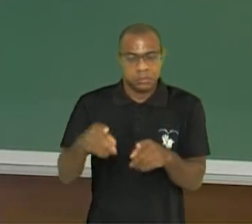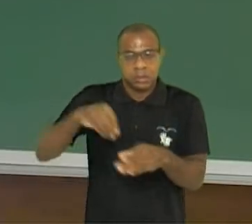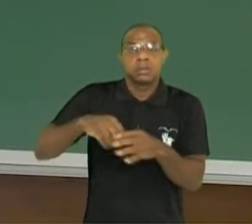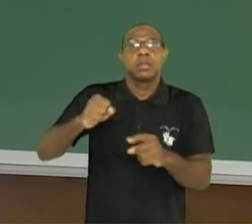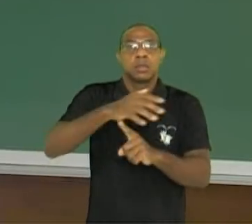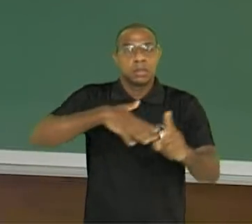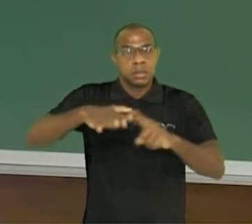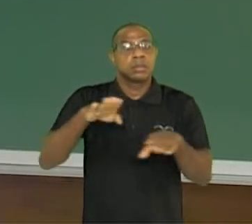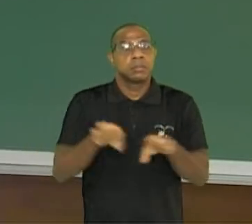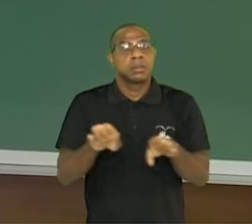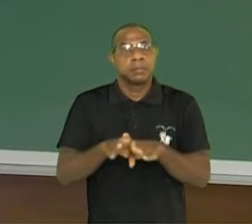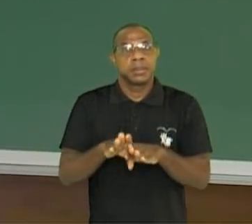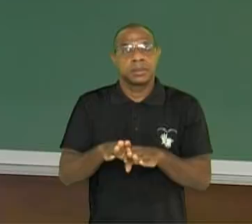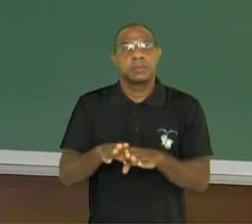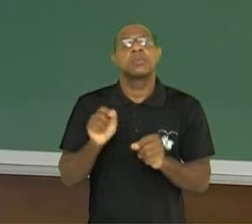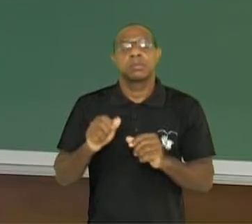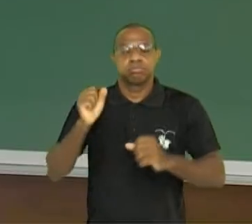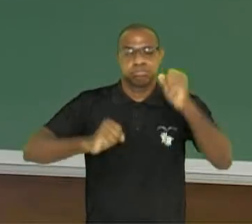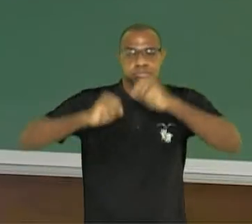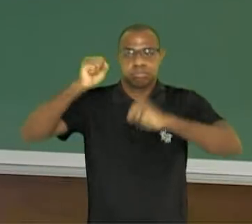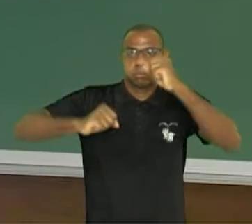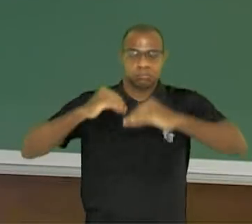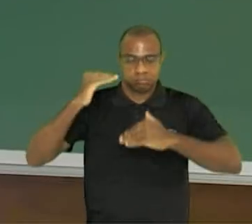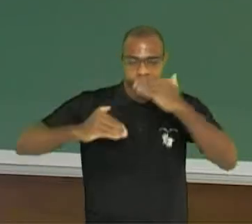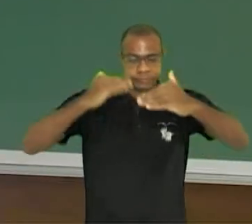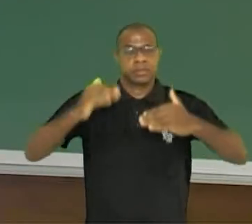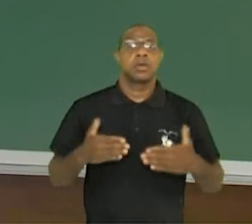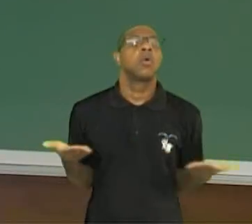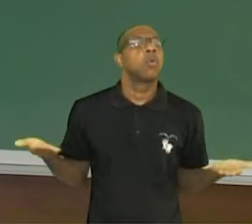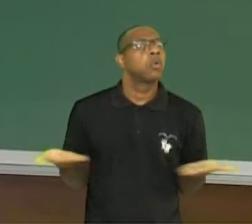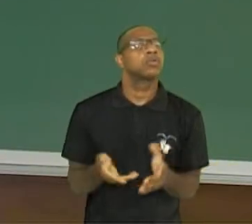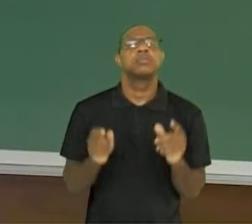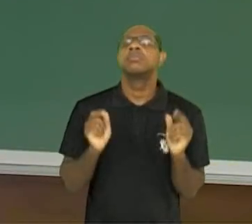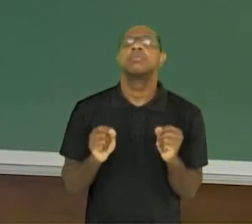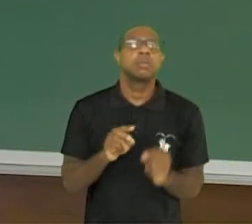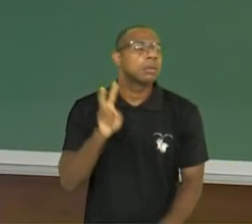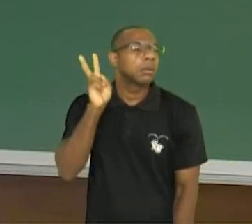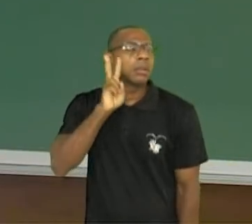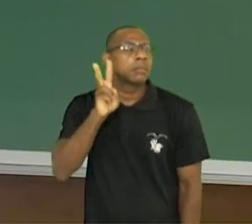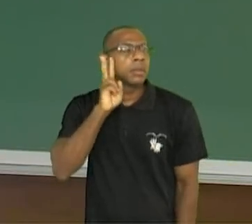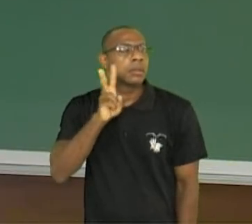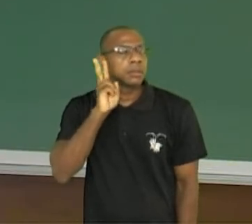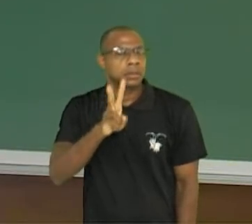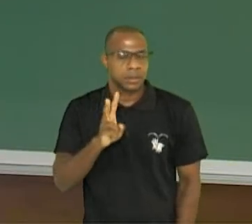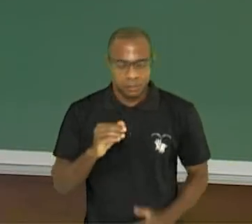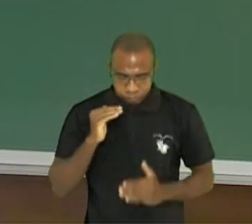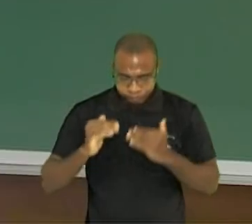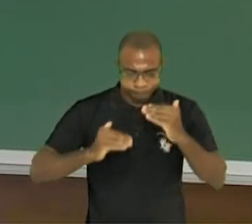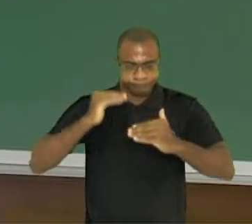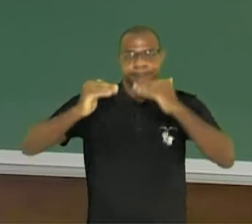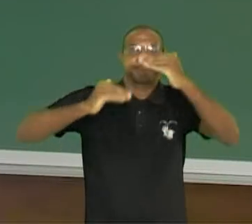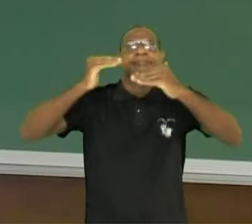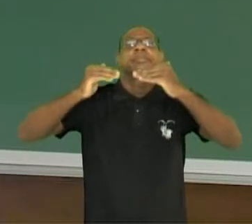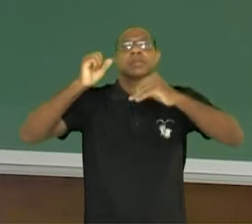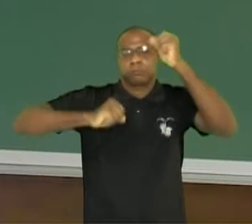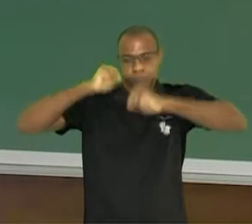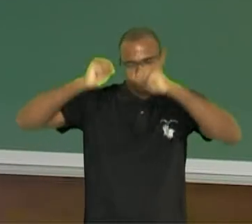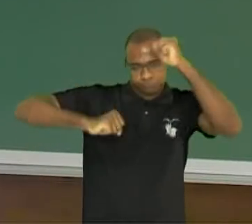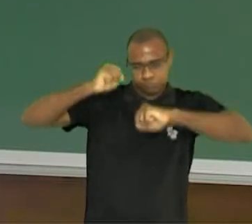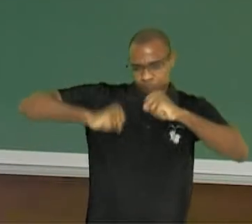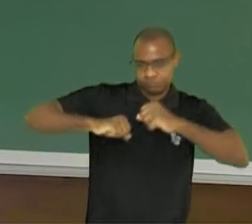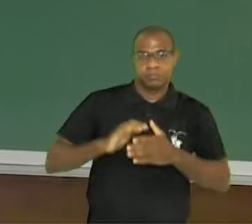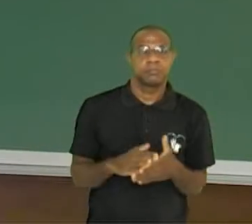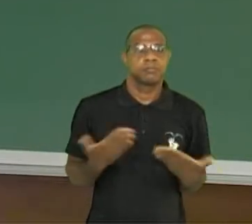sociedade pela Revolução Industrial. Então, hoje nós vamos relembrar Revolução Industrial. E